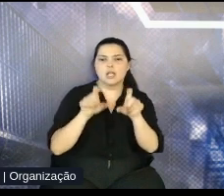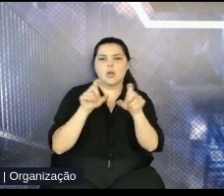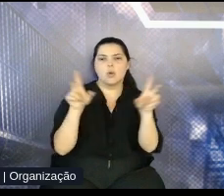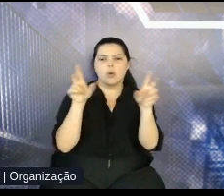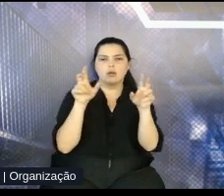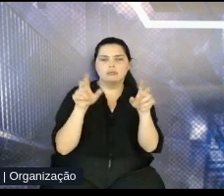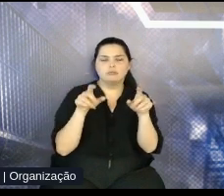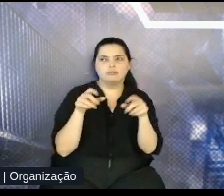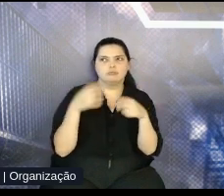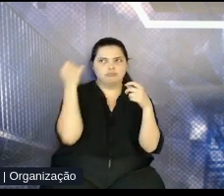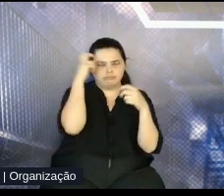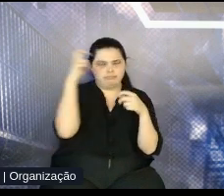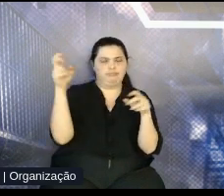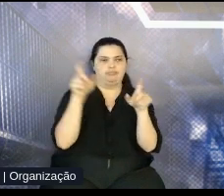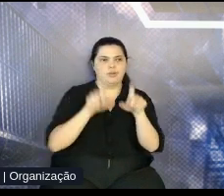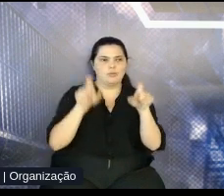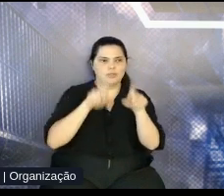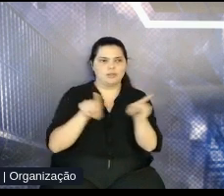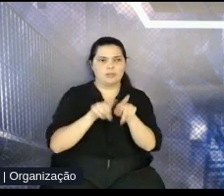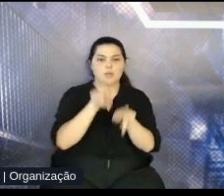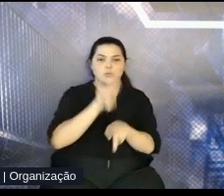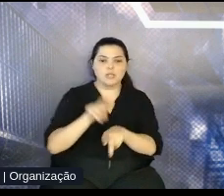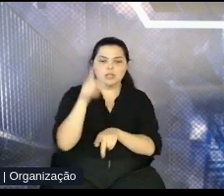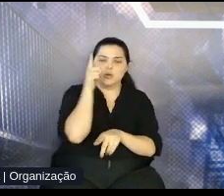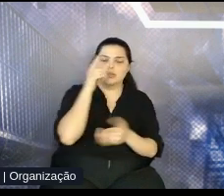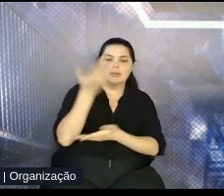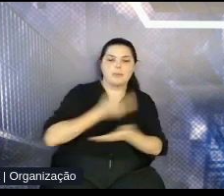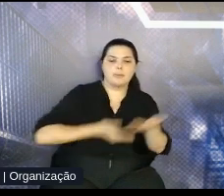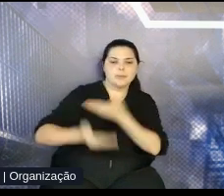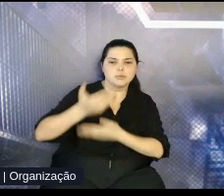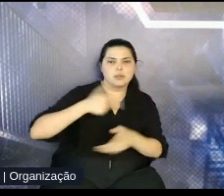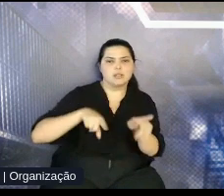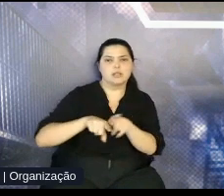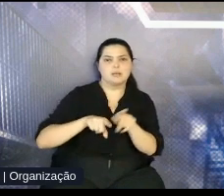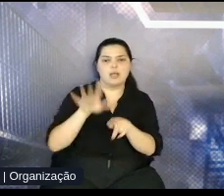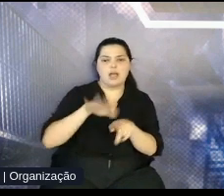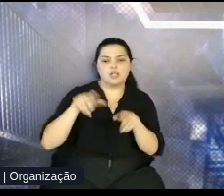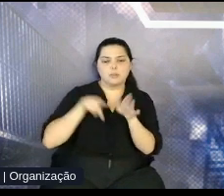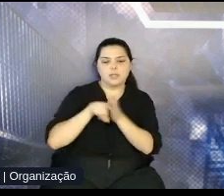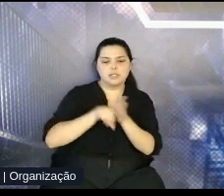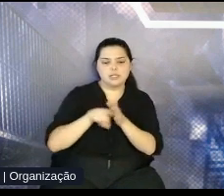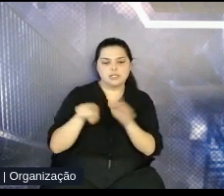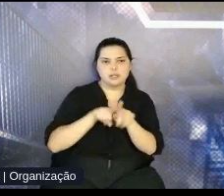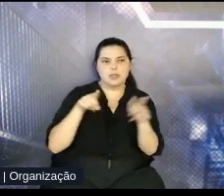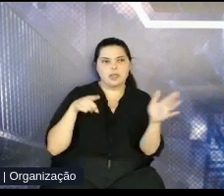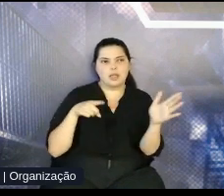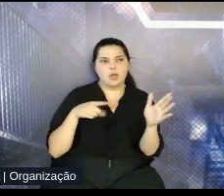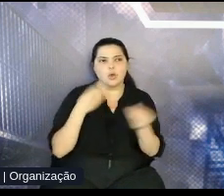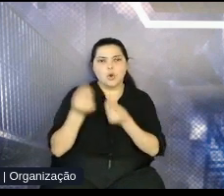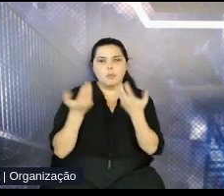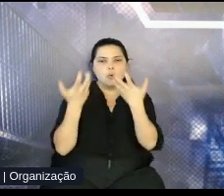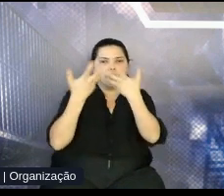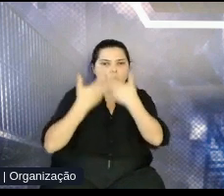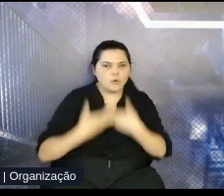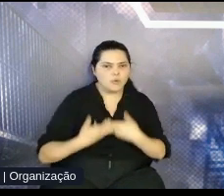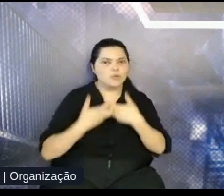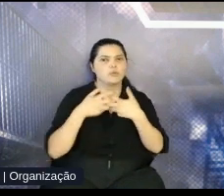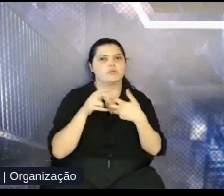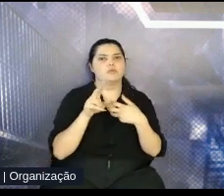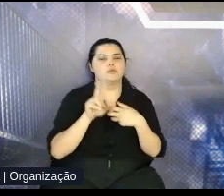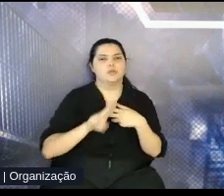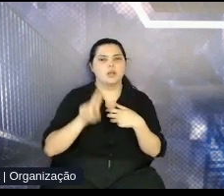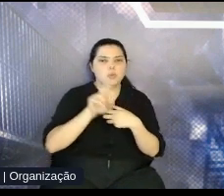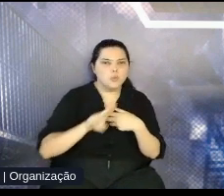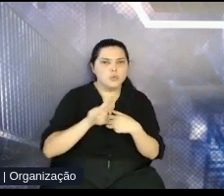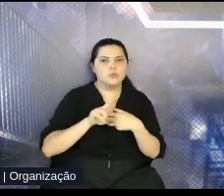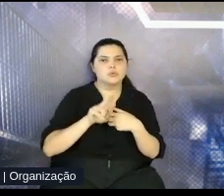gente começa a tentar mesclar essas linhas de pesquisa e essa aplicabilidade da IA, a inteligência